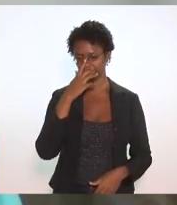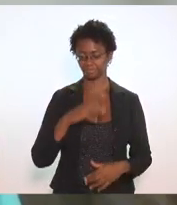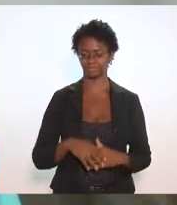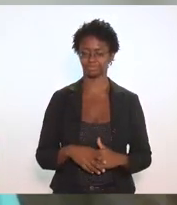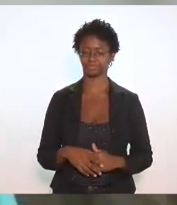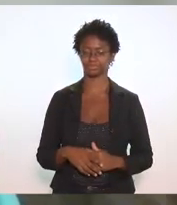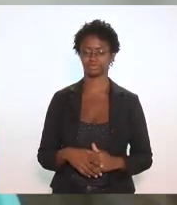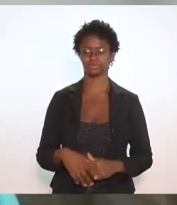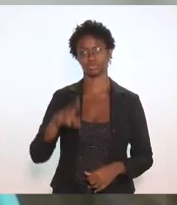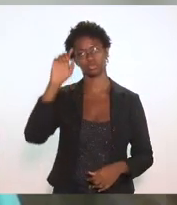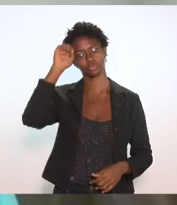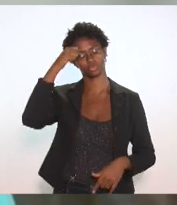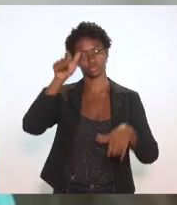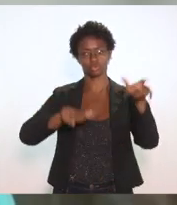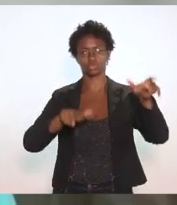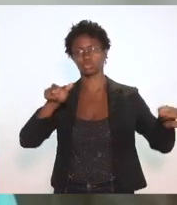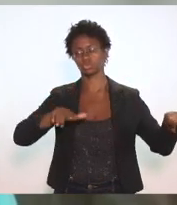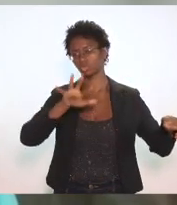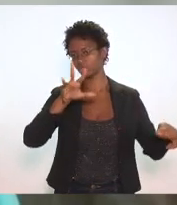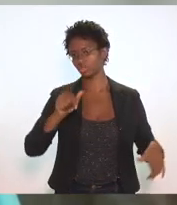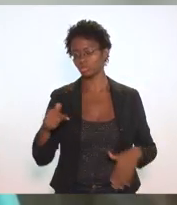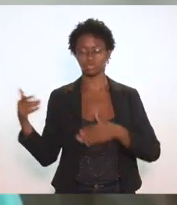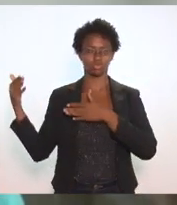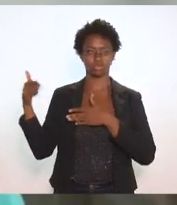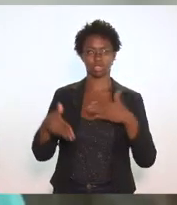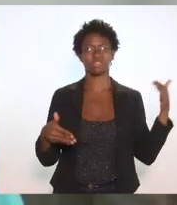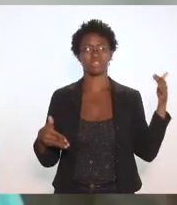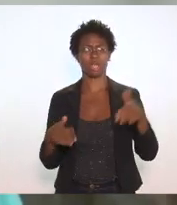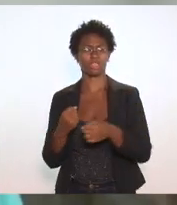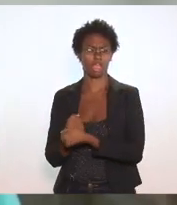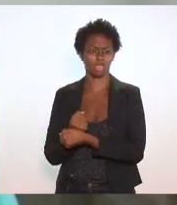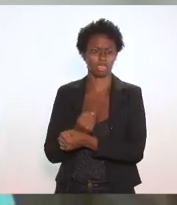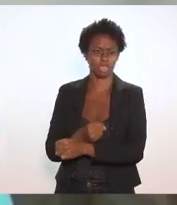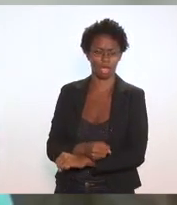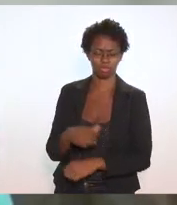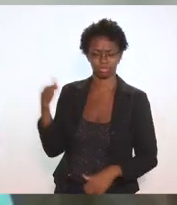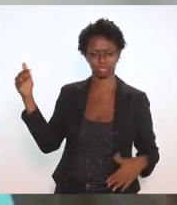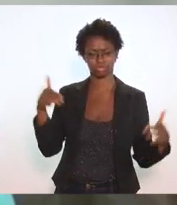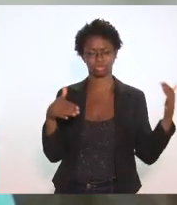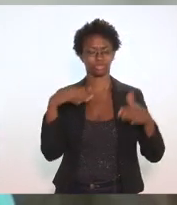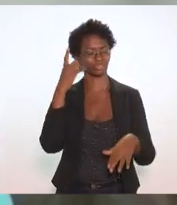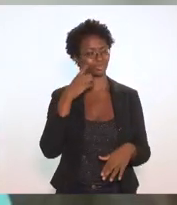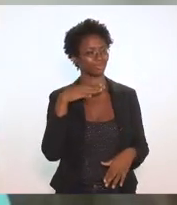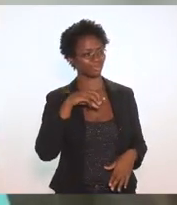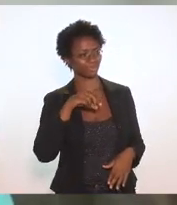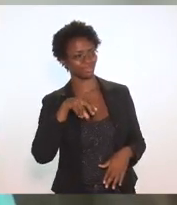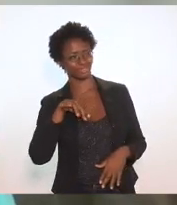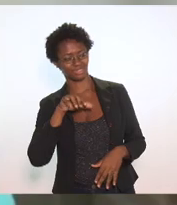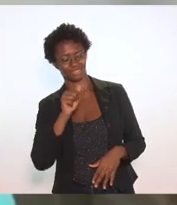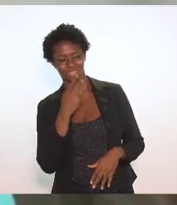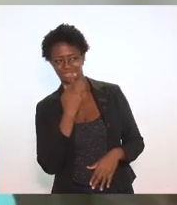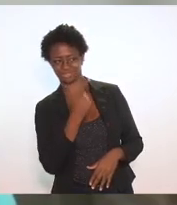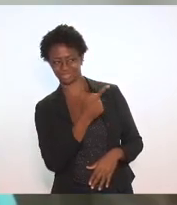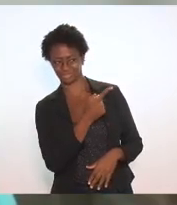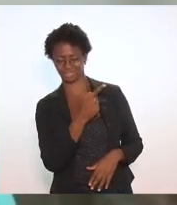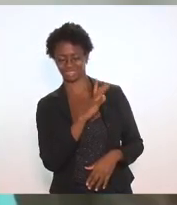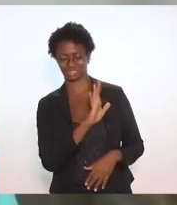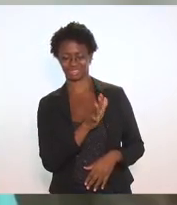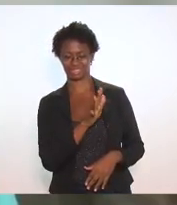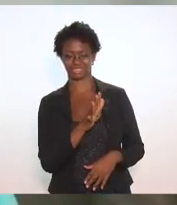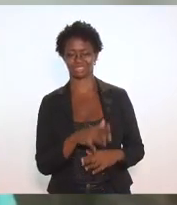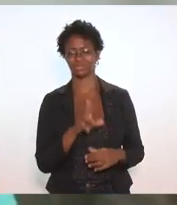negros africanos, trazidos aqui à força, né? E a deputada Mônica Francisco